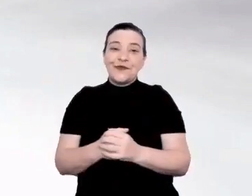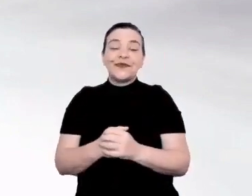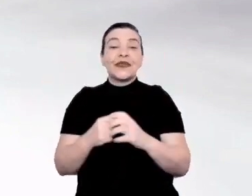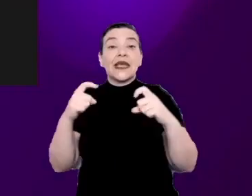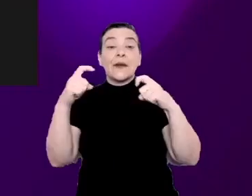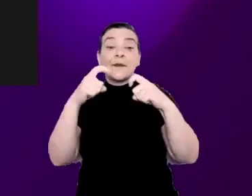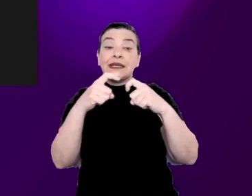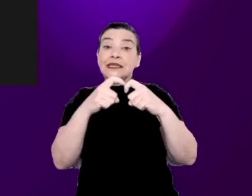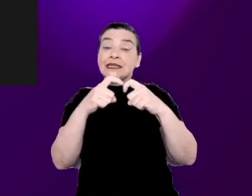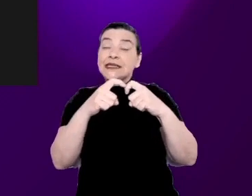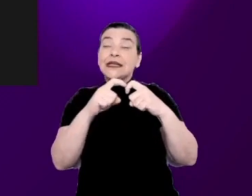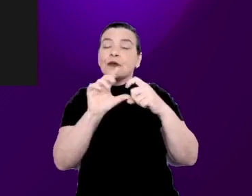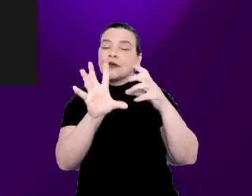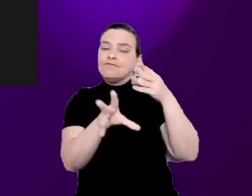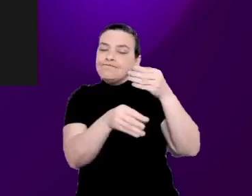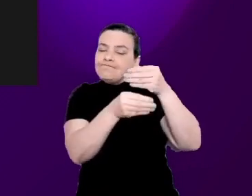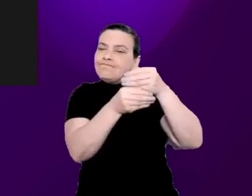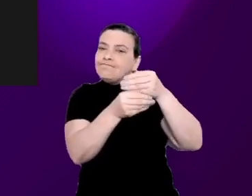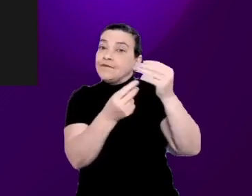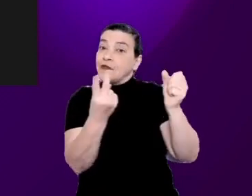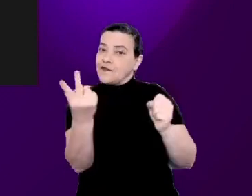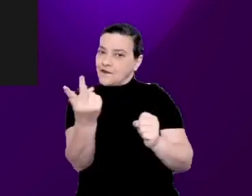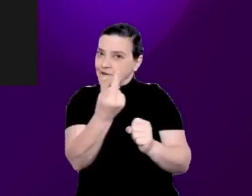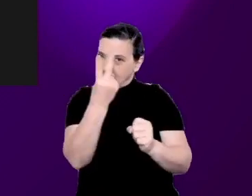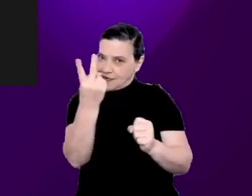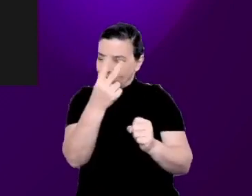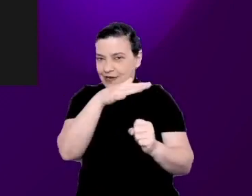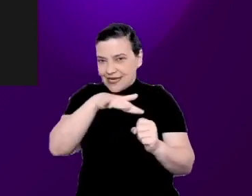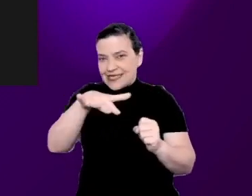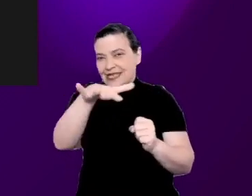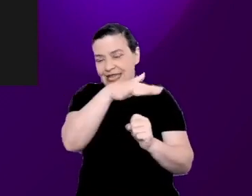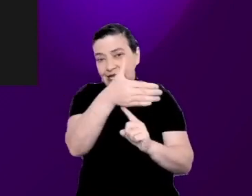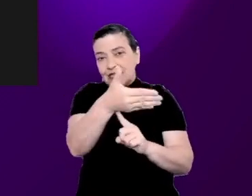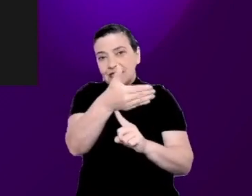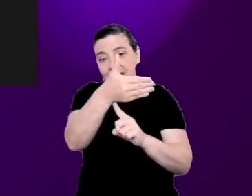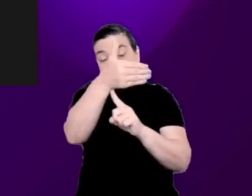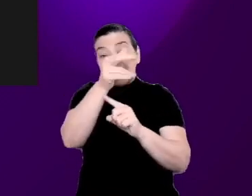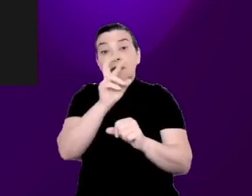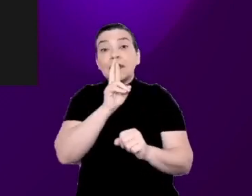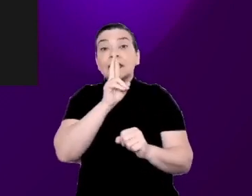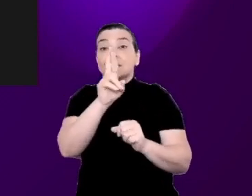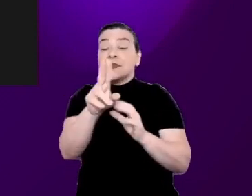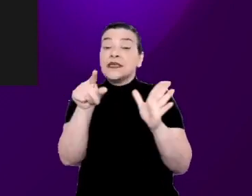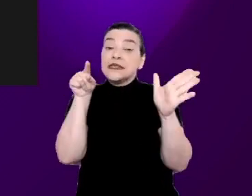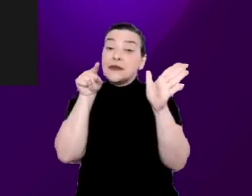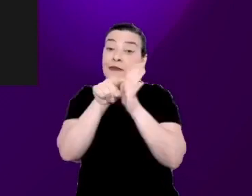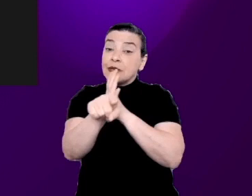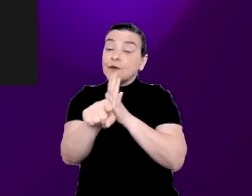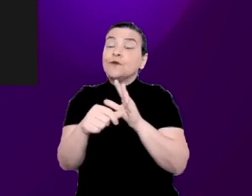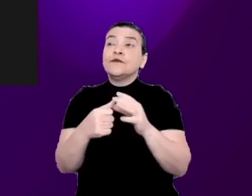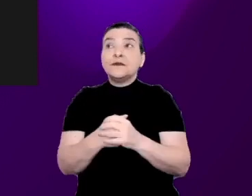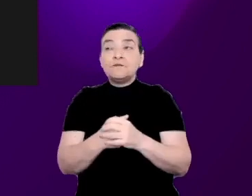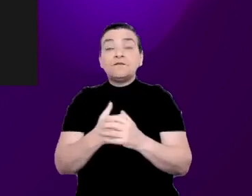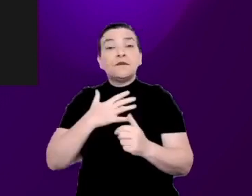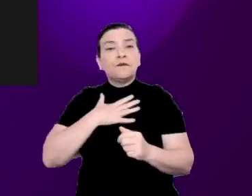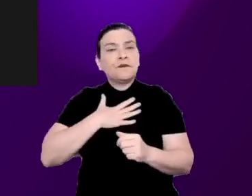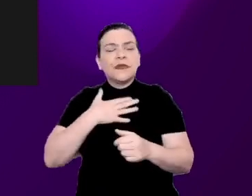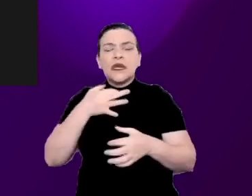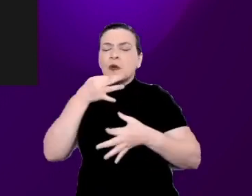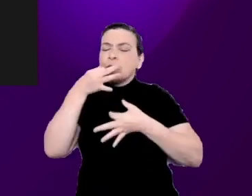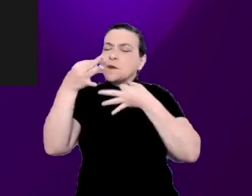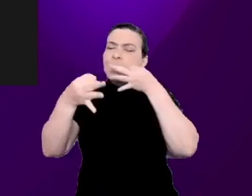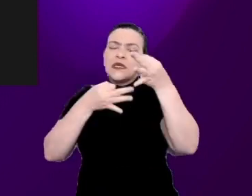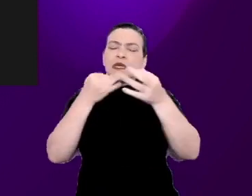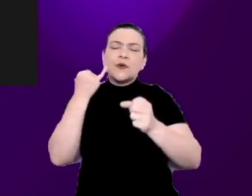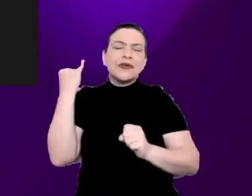baseada em valor e dentro desse escopo de tecnologia. Para responder essa pergunta, que na minha opinião, eu acho que é a pergunta mais relevante